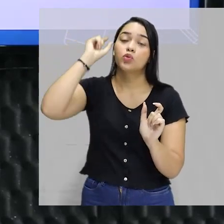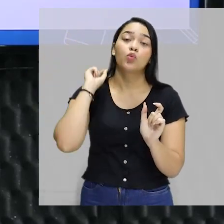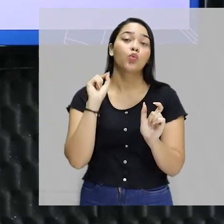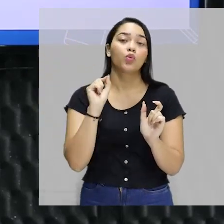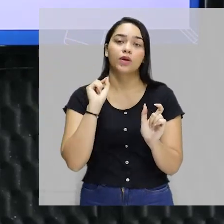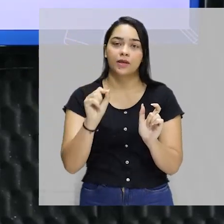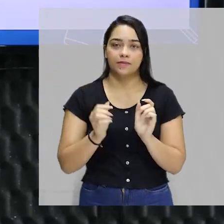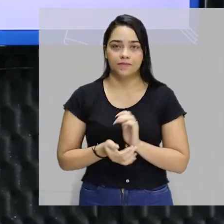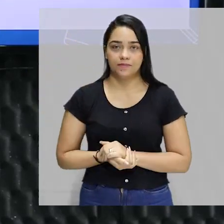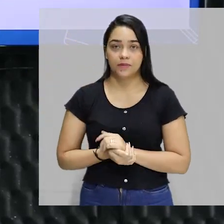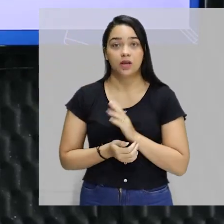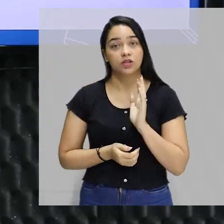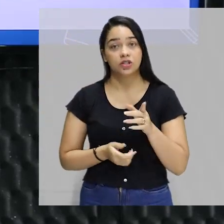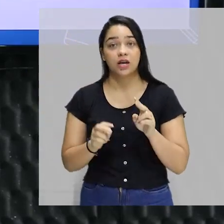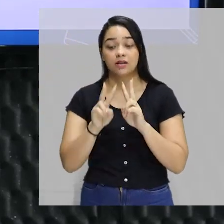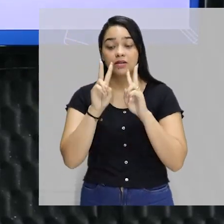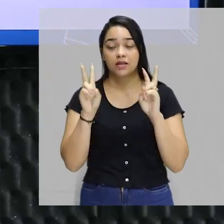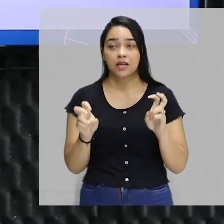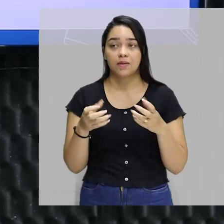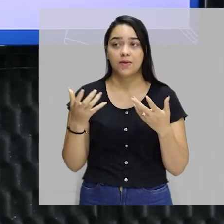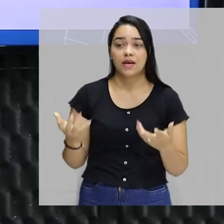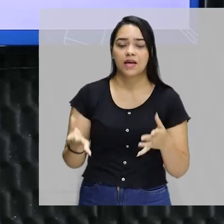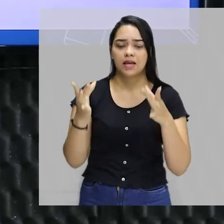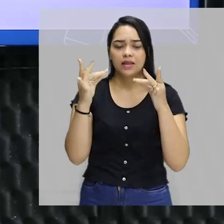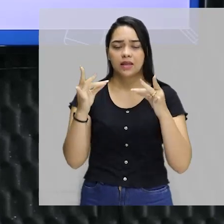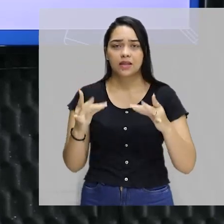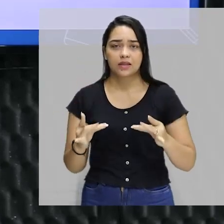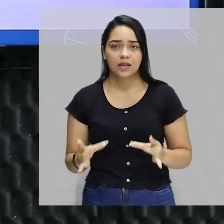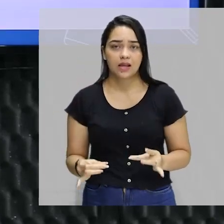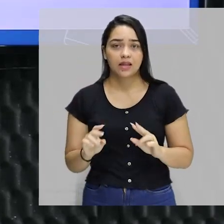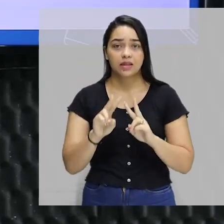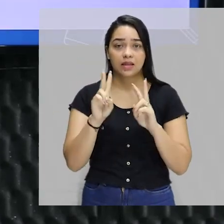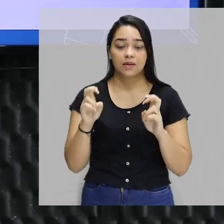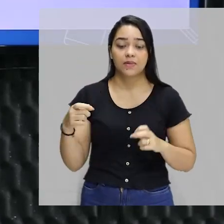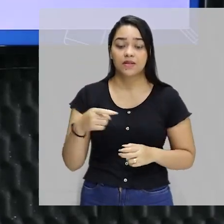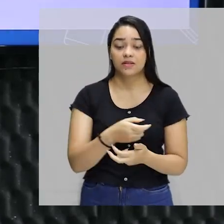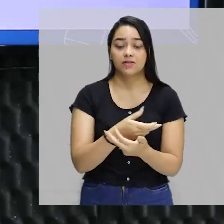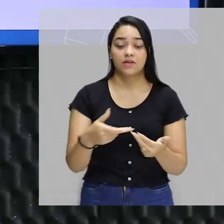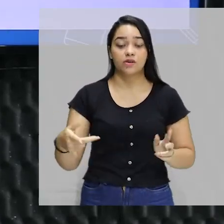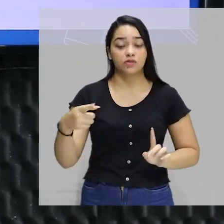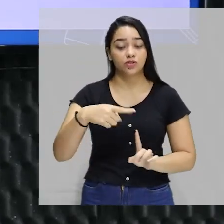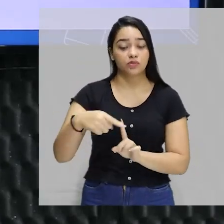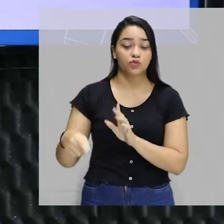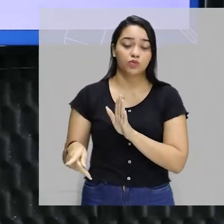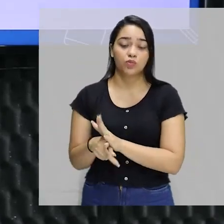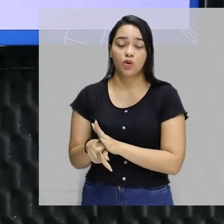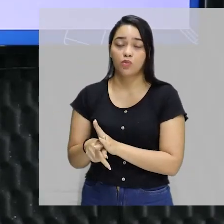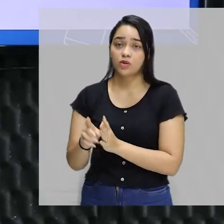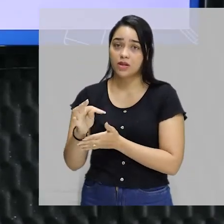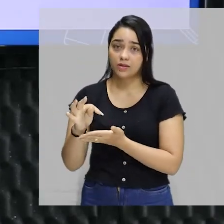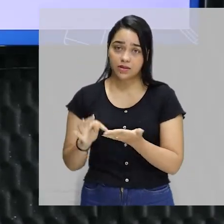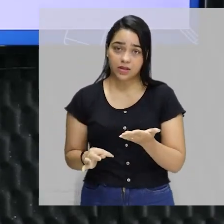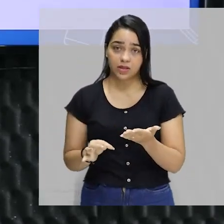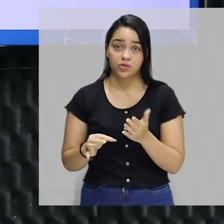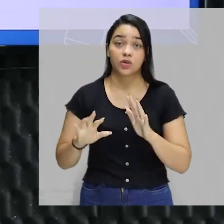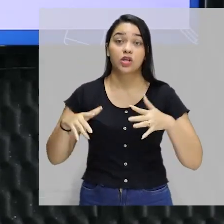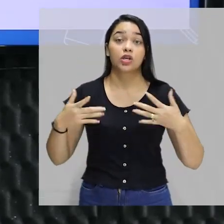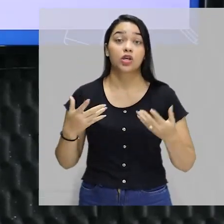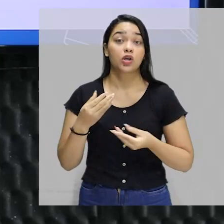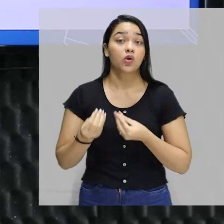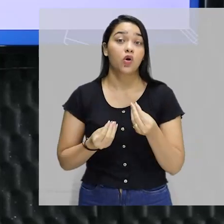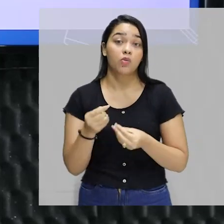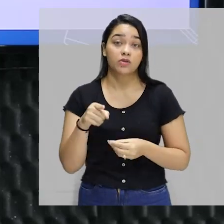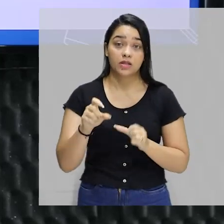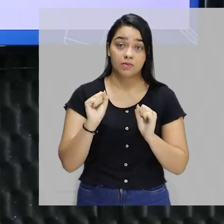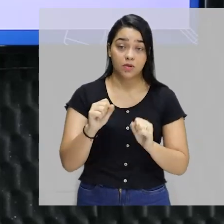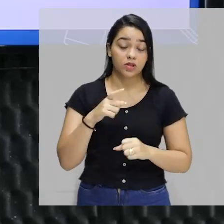se trata. Então, nós vamos falar agora de uma forma mais detalhada sobre esses elementos da textualidade e de que forma você